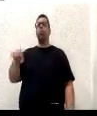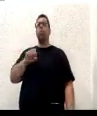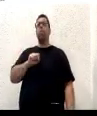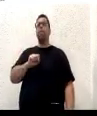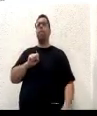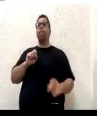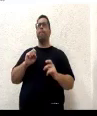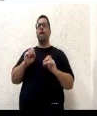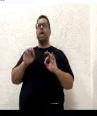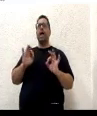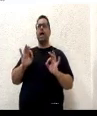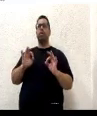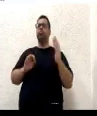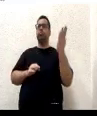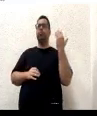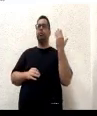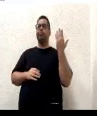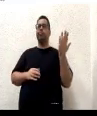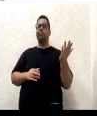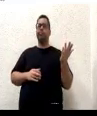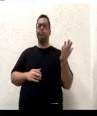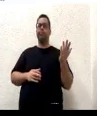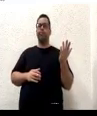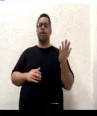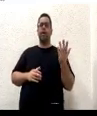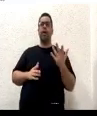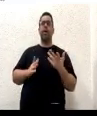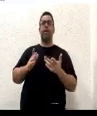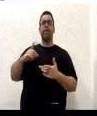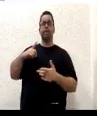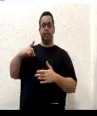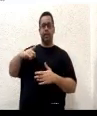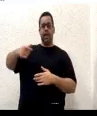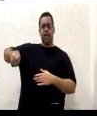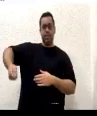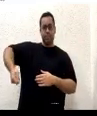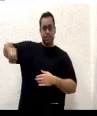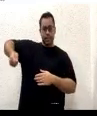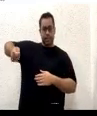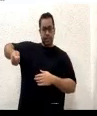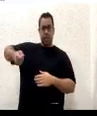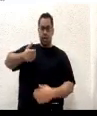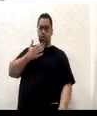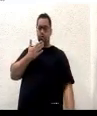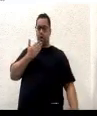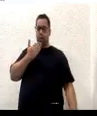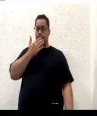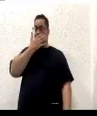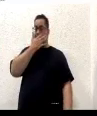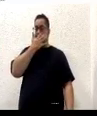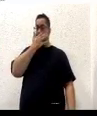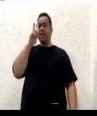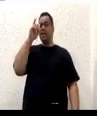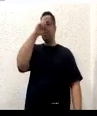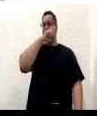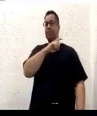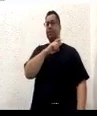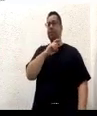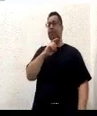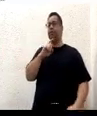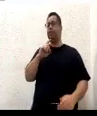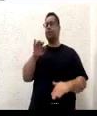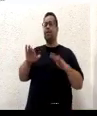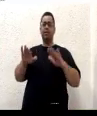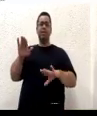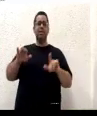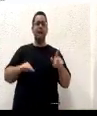os insumos, recebia a cesta mesmo, né? E ficava difícil, porque tem pessoas que não comem aquilo, que comem aquele